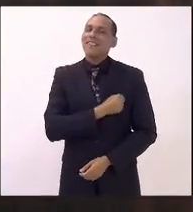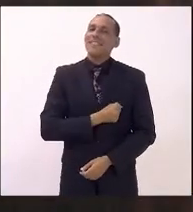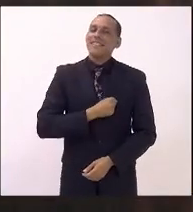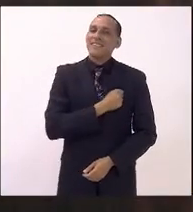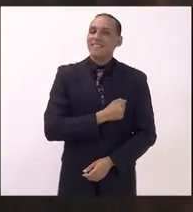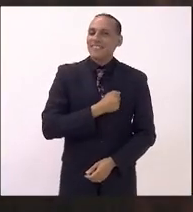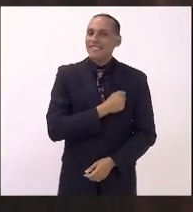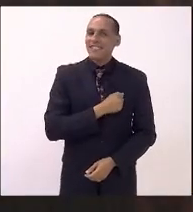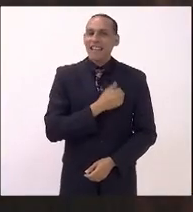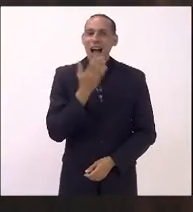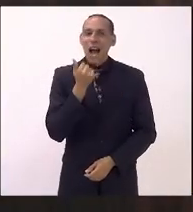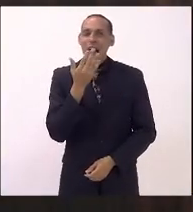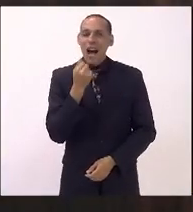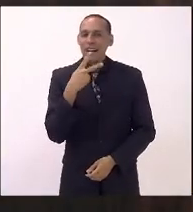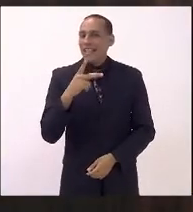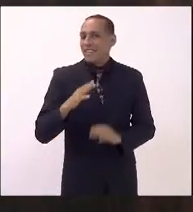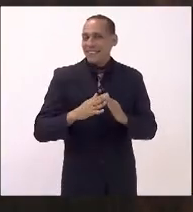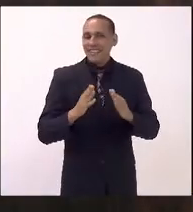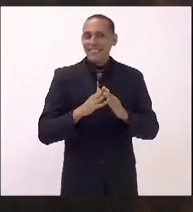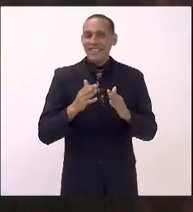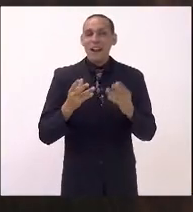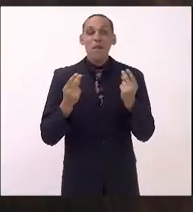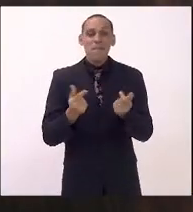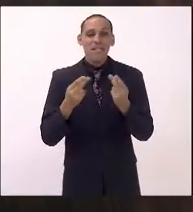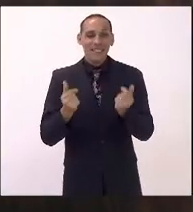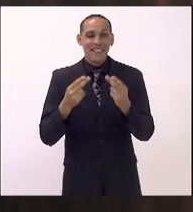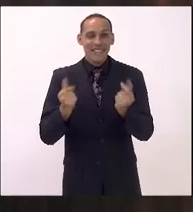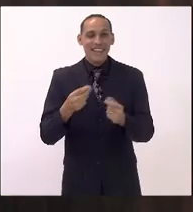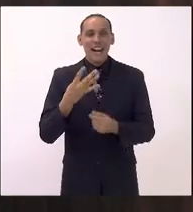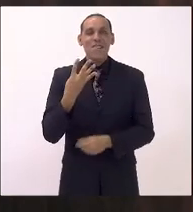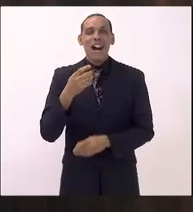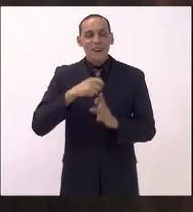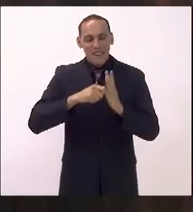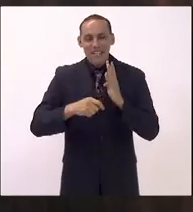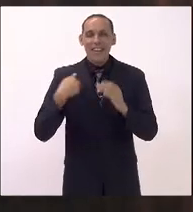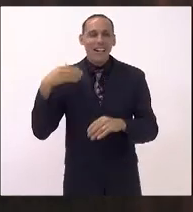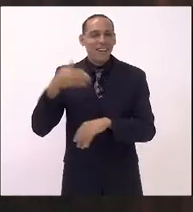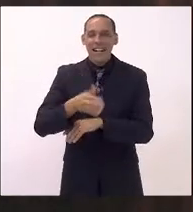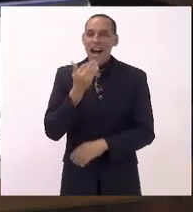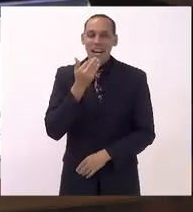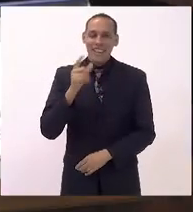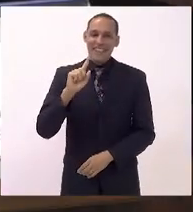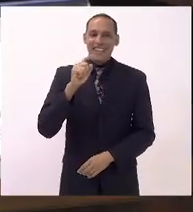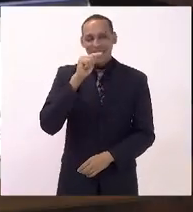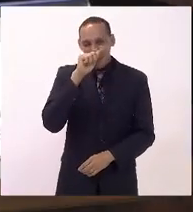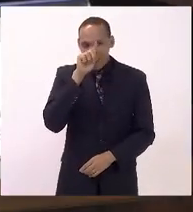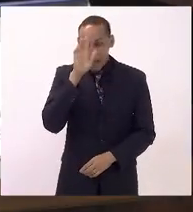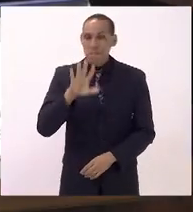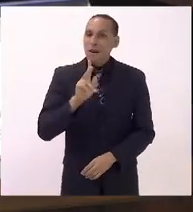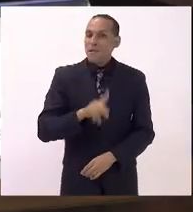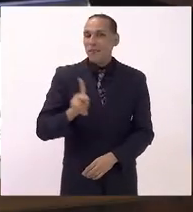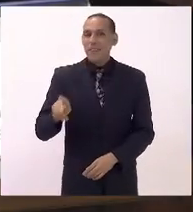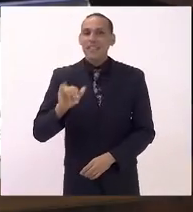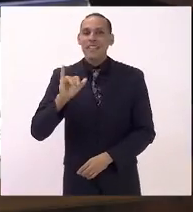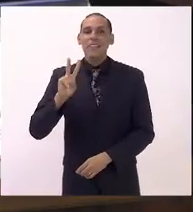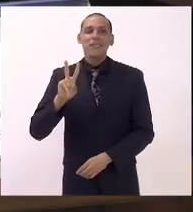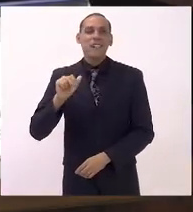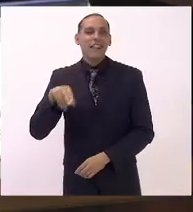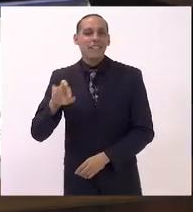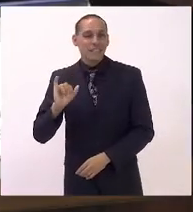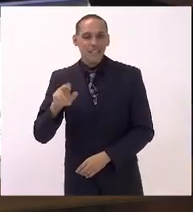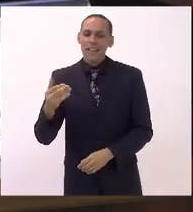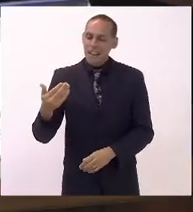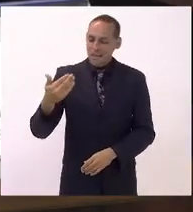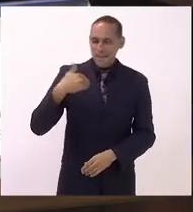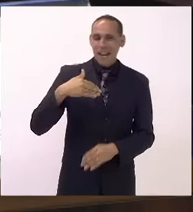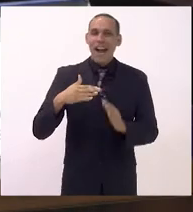desse almoço na sua casa, faz muito tempo que eu não como lá na sua casa, deve ter uns 4 meses, isso é muito tempo. Mas o professor Ivani almoçou na minha casa